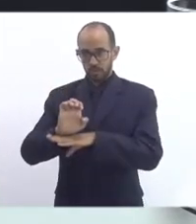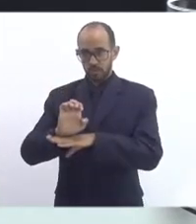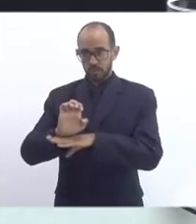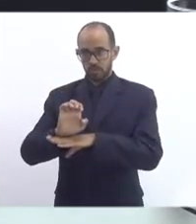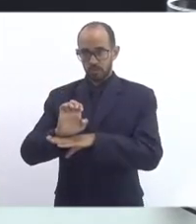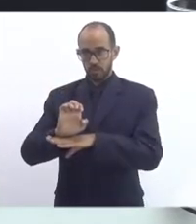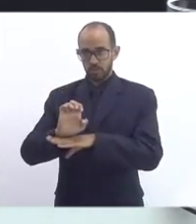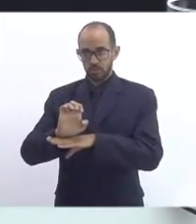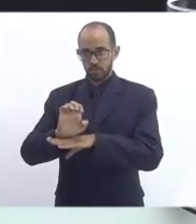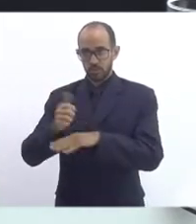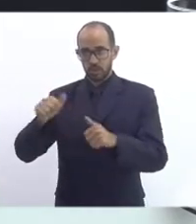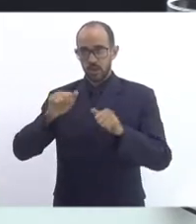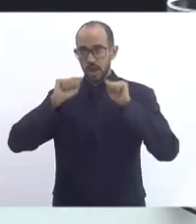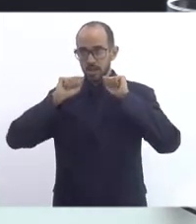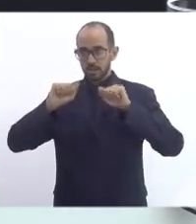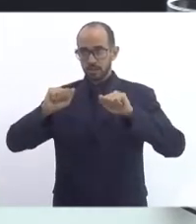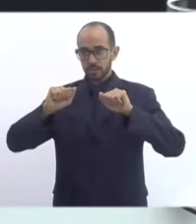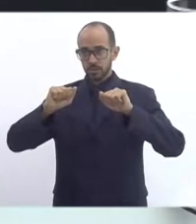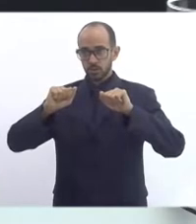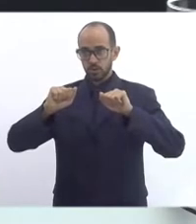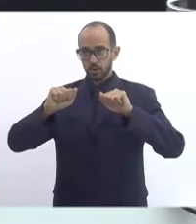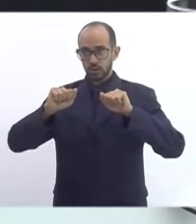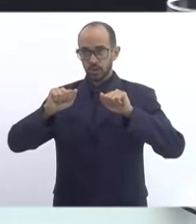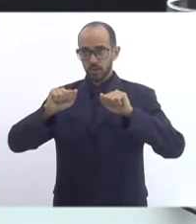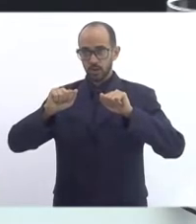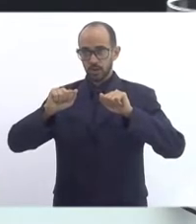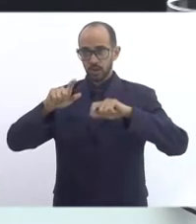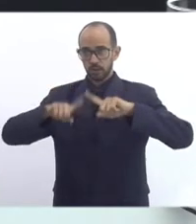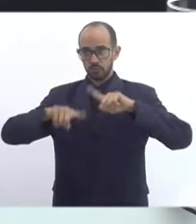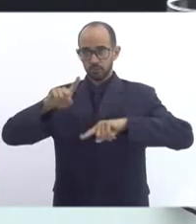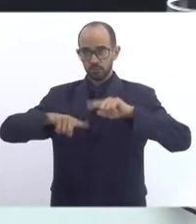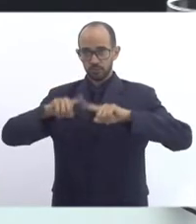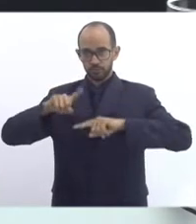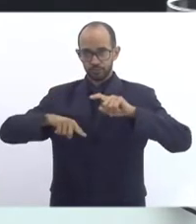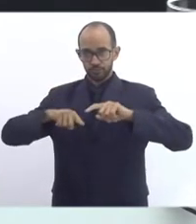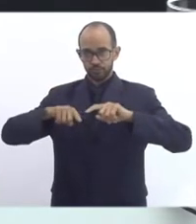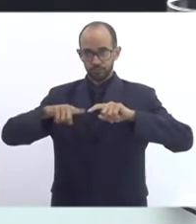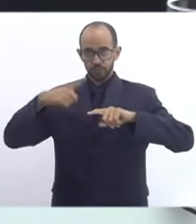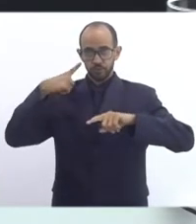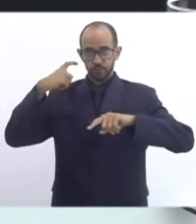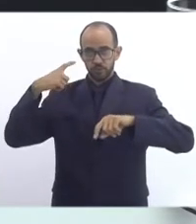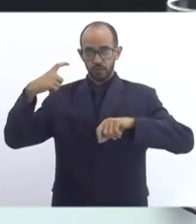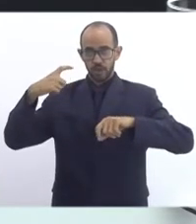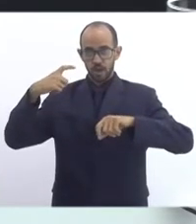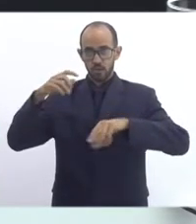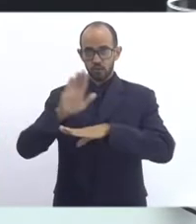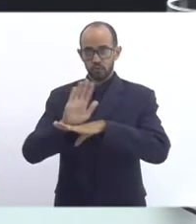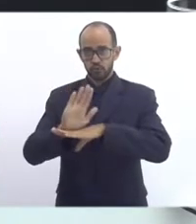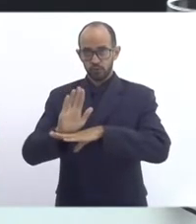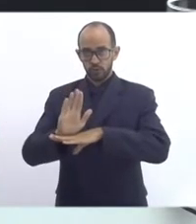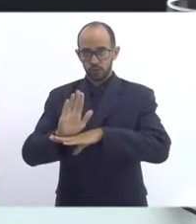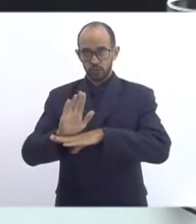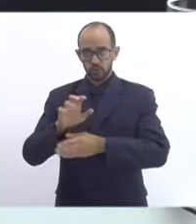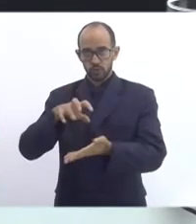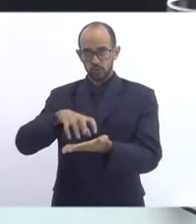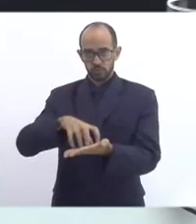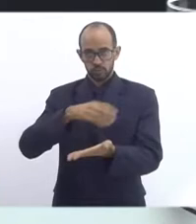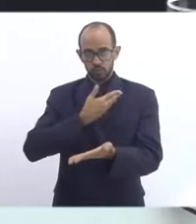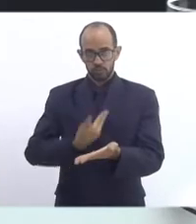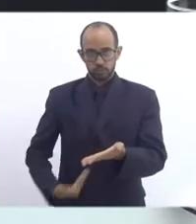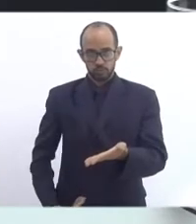assessoria e equipamento de áudio e vídeo as órgãos públicos da administração